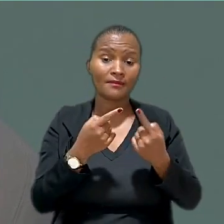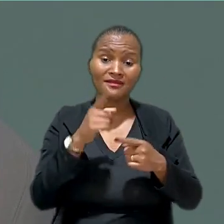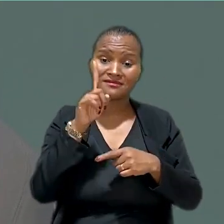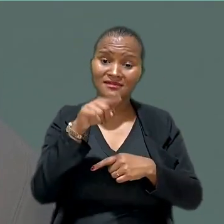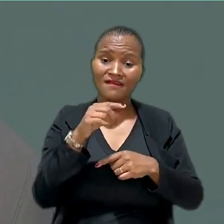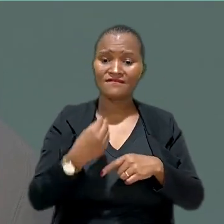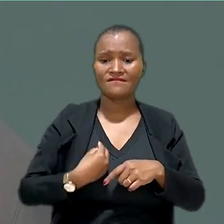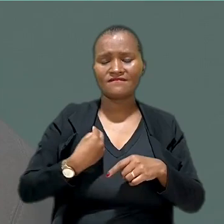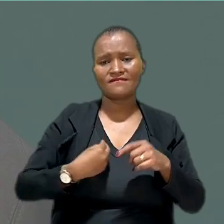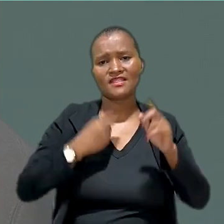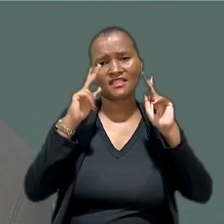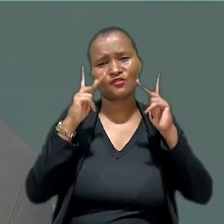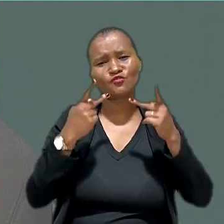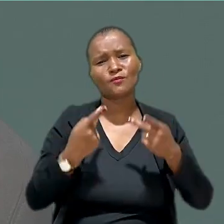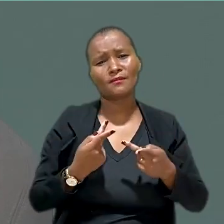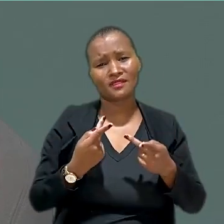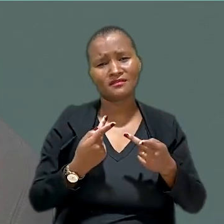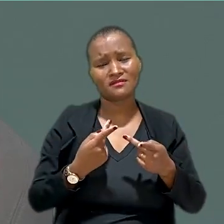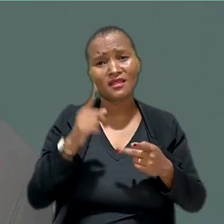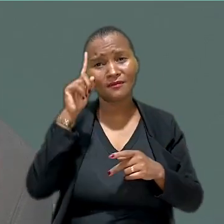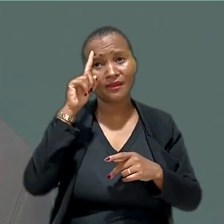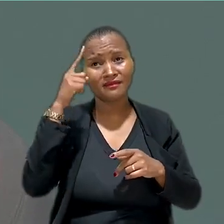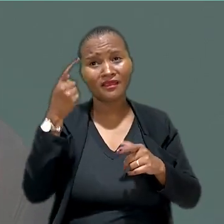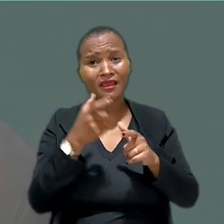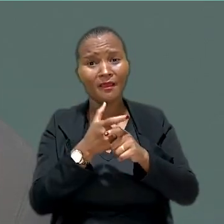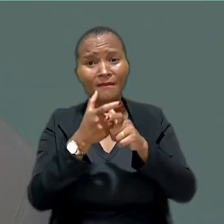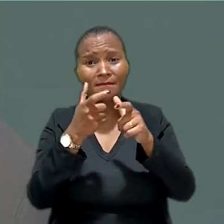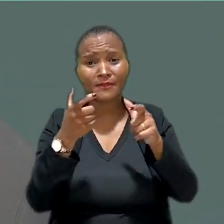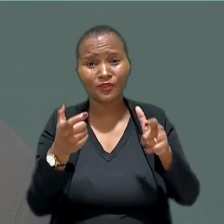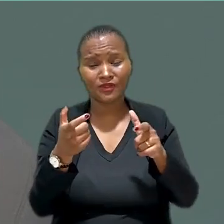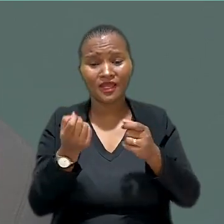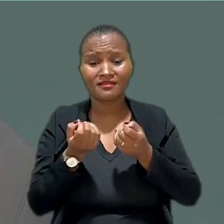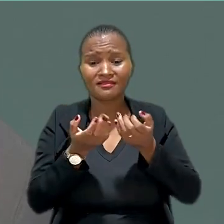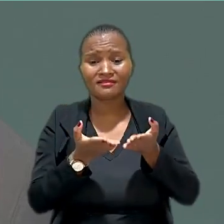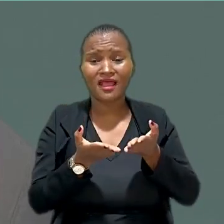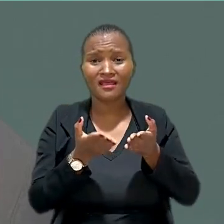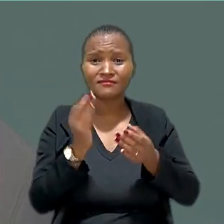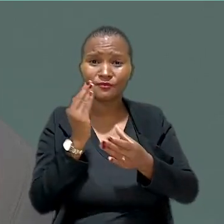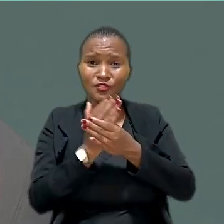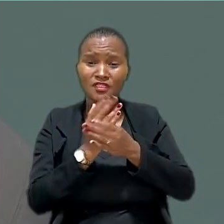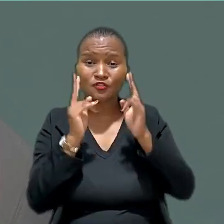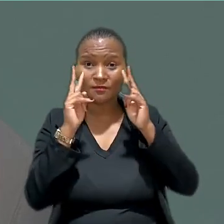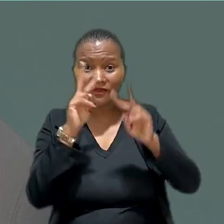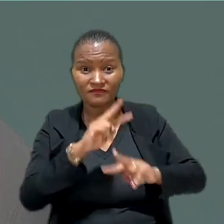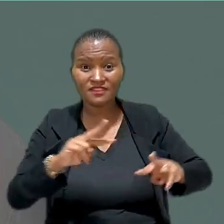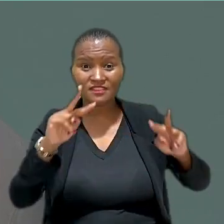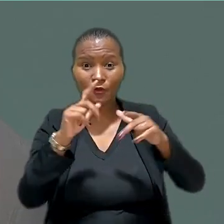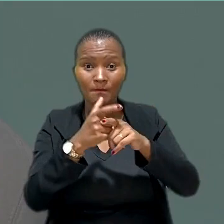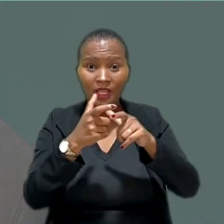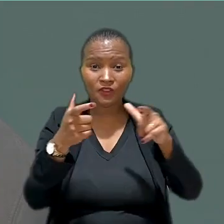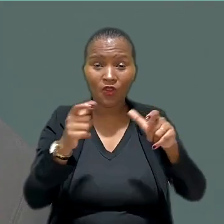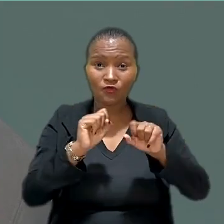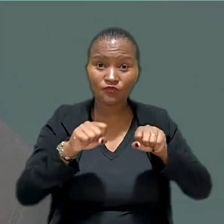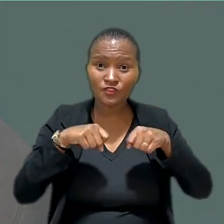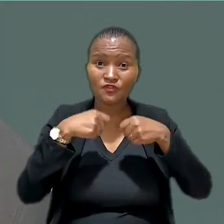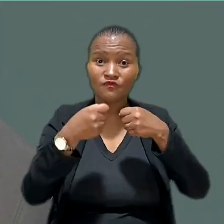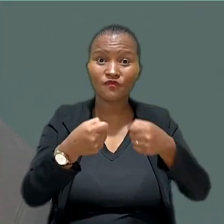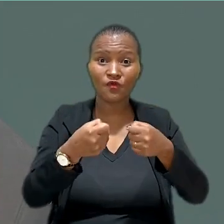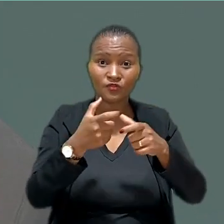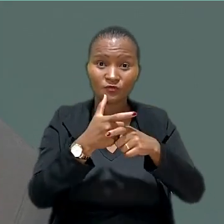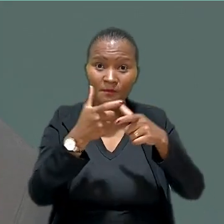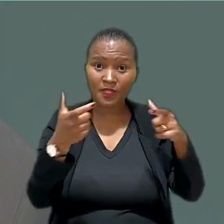vidas humanas. E aí ele dá um empenho maior em dar a esse processo uma atenção maior, uma dedicação maior, porque quanto mais